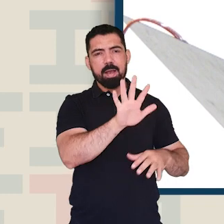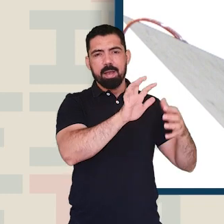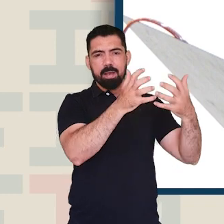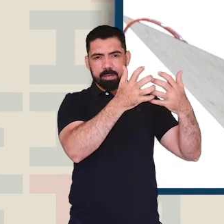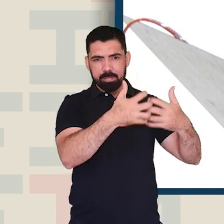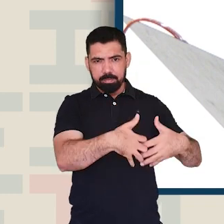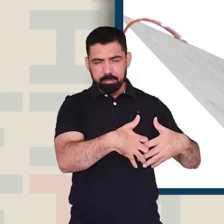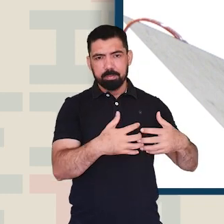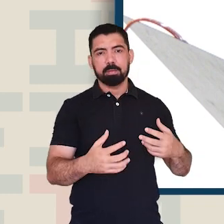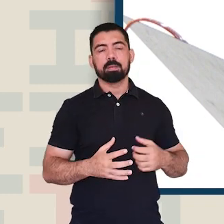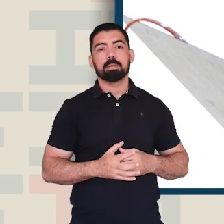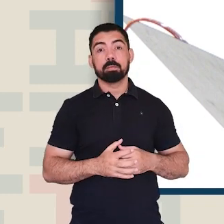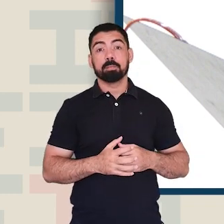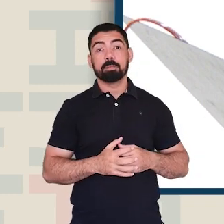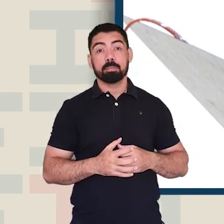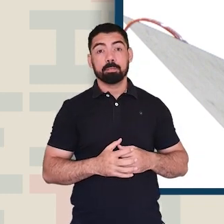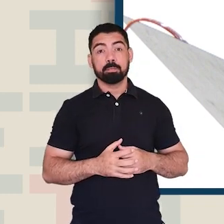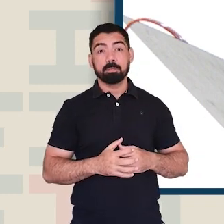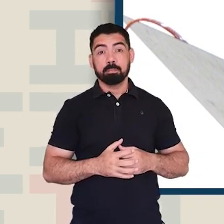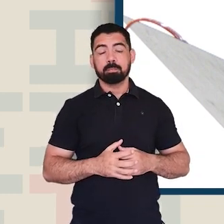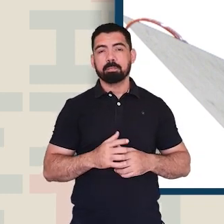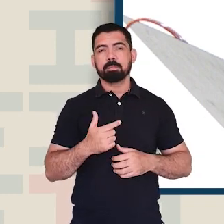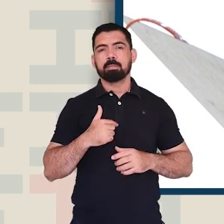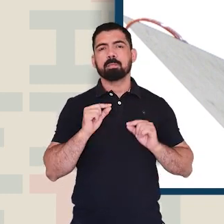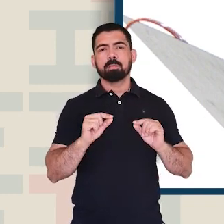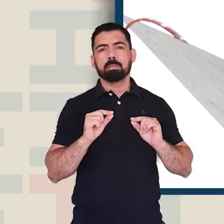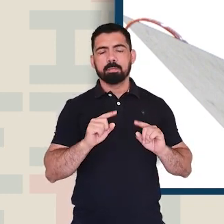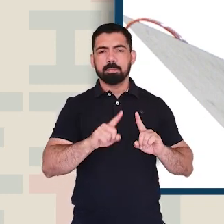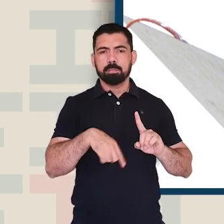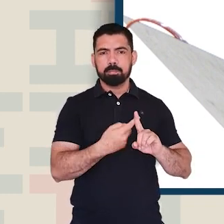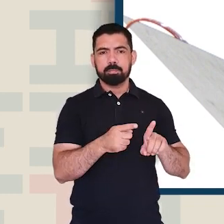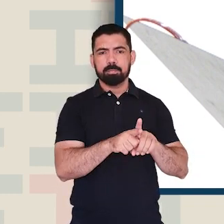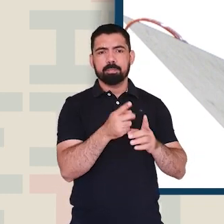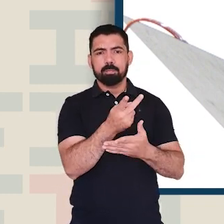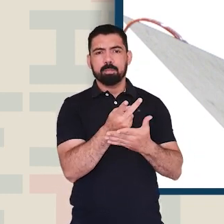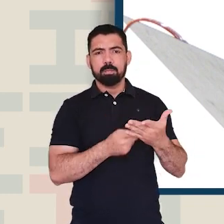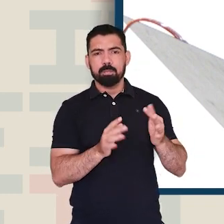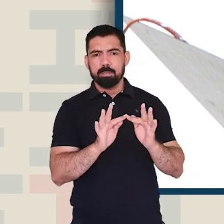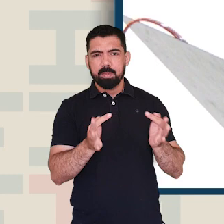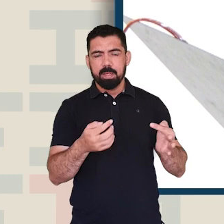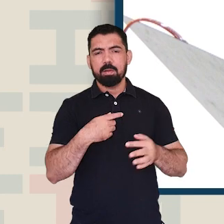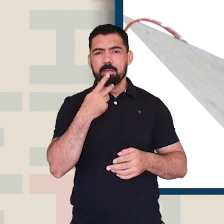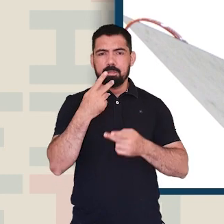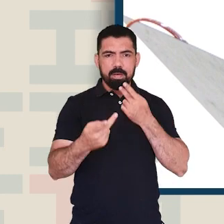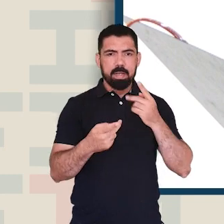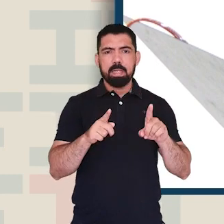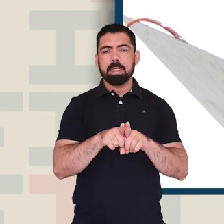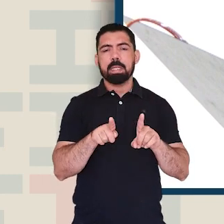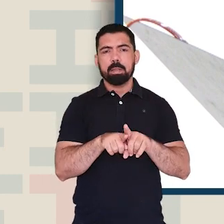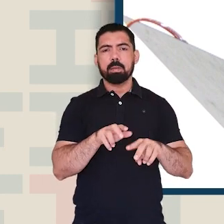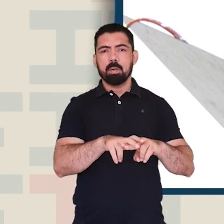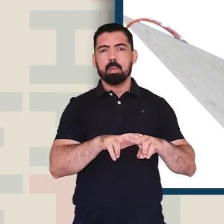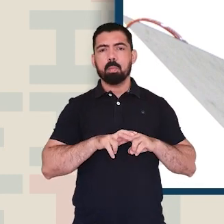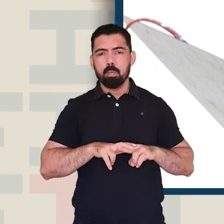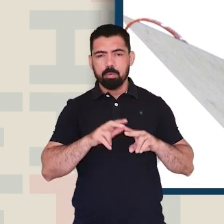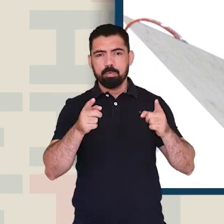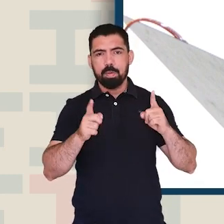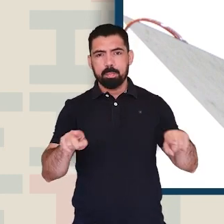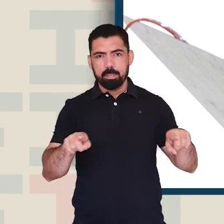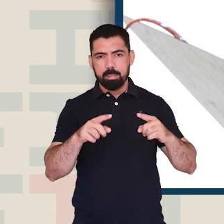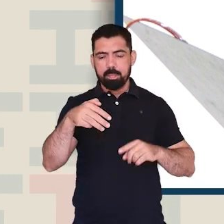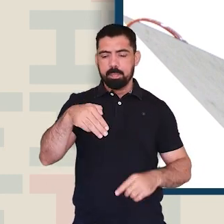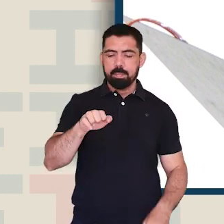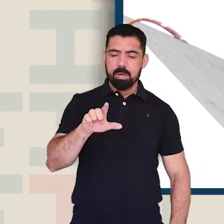harmônico, e em composições, né? Em composições simples, e falar também de motivo melódico,